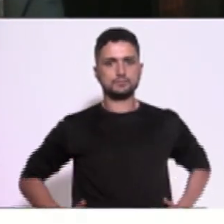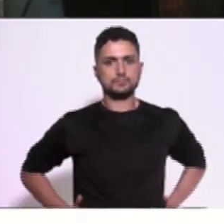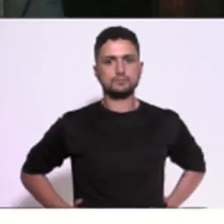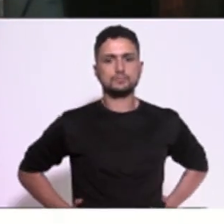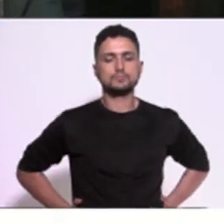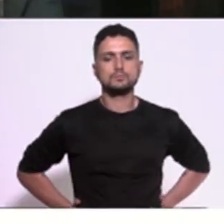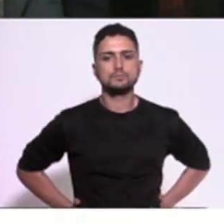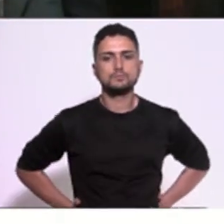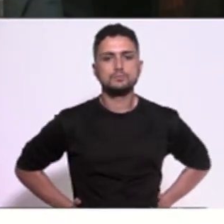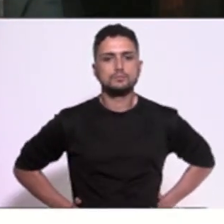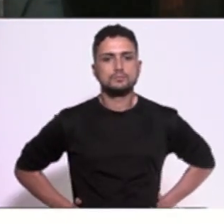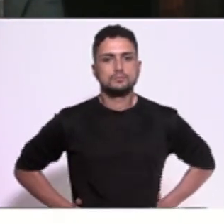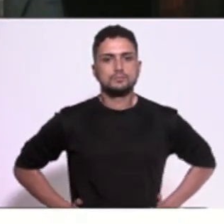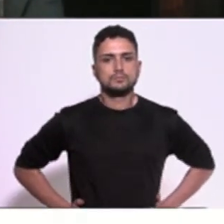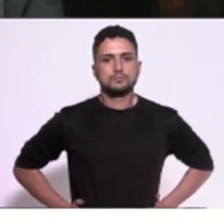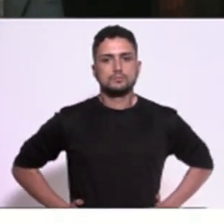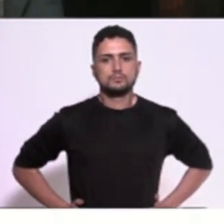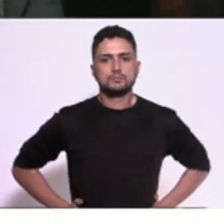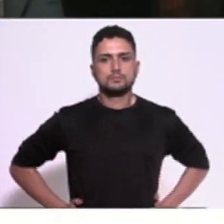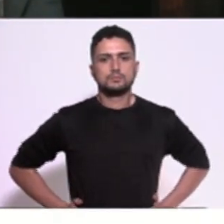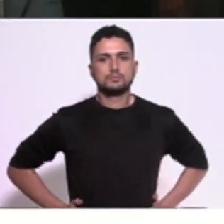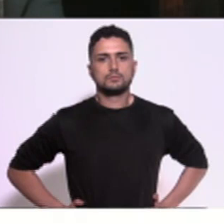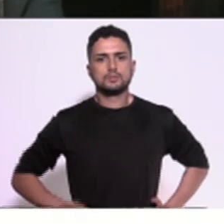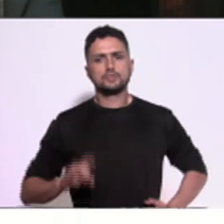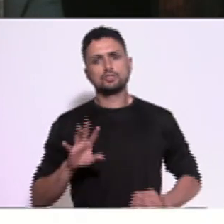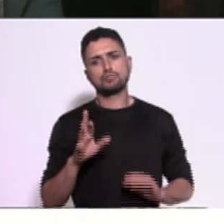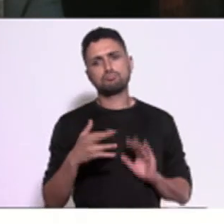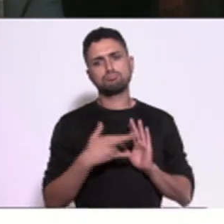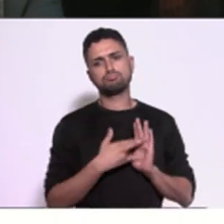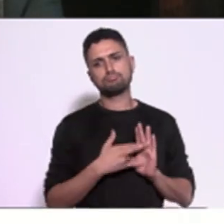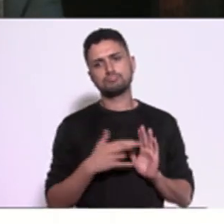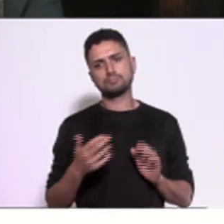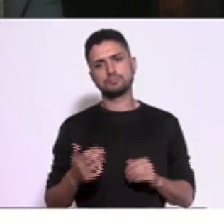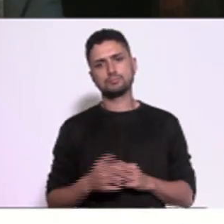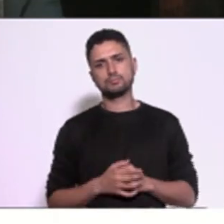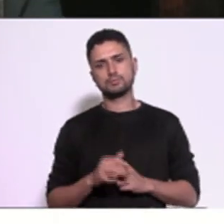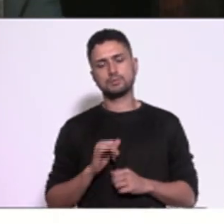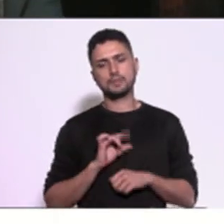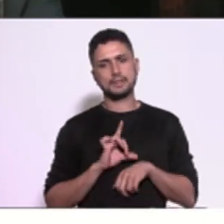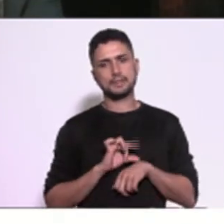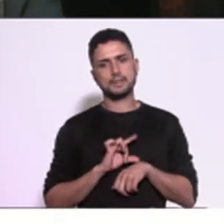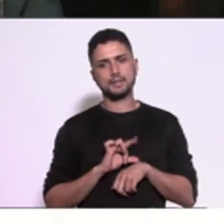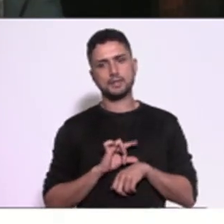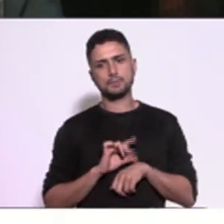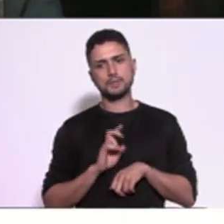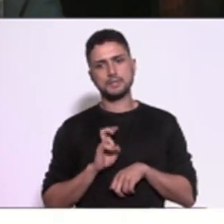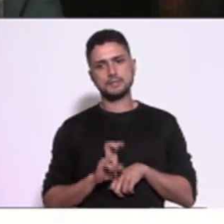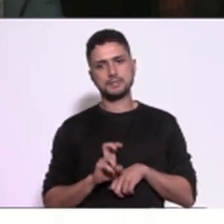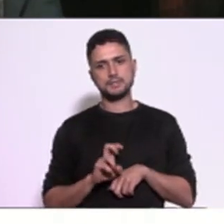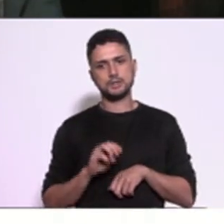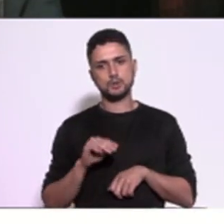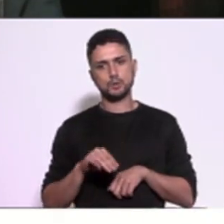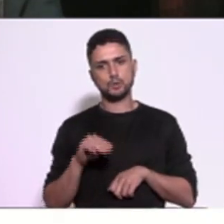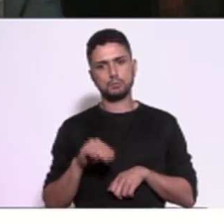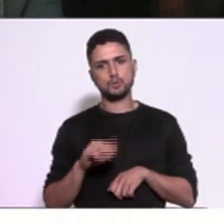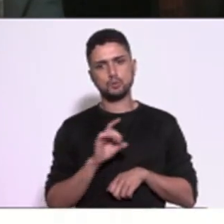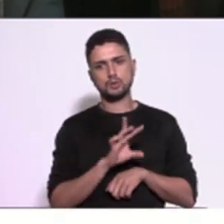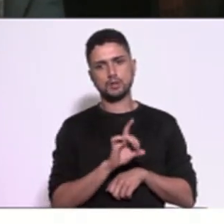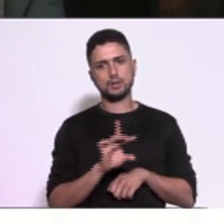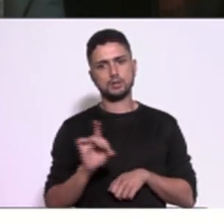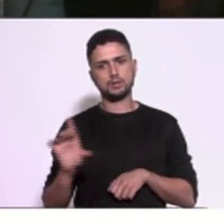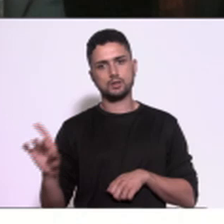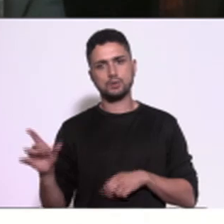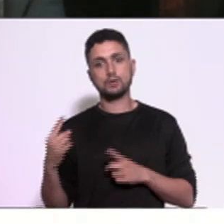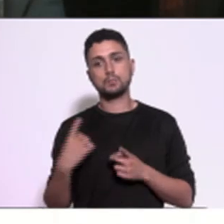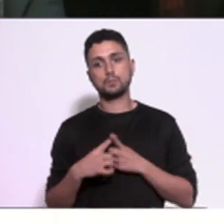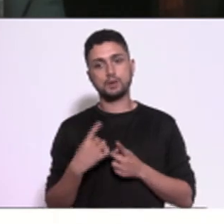Eu vou estipular, só como ordem de grandeza, um tempo de 5 minutos. Por quê?